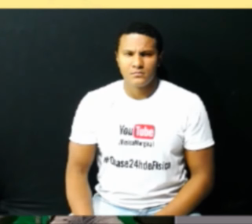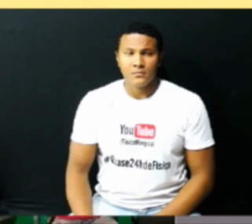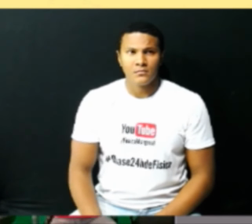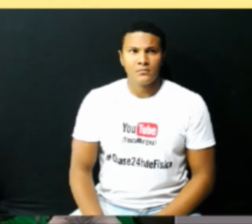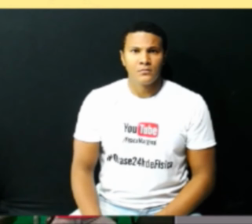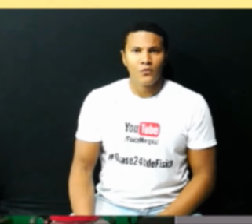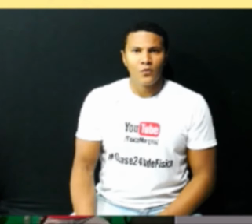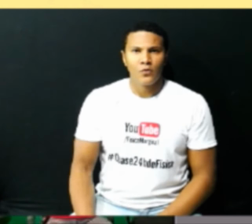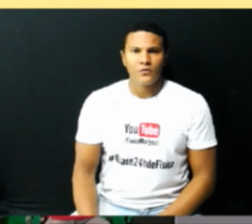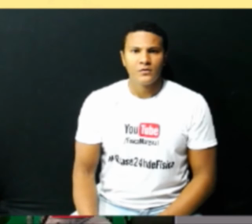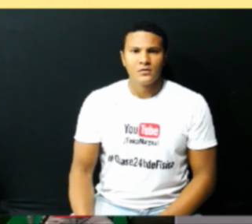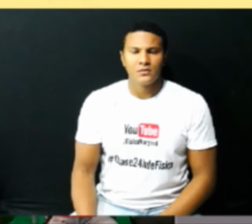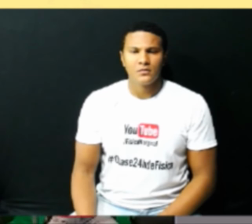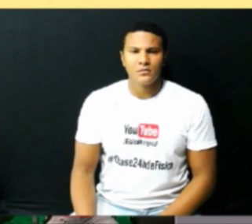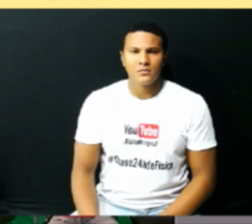meus.